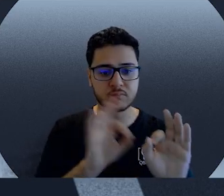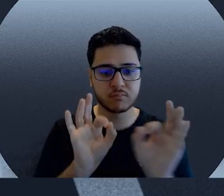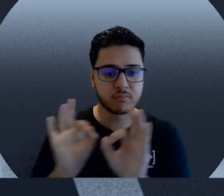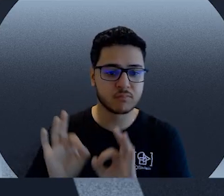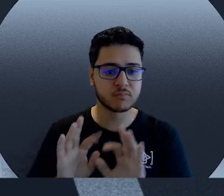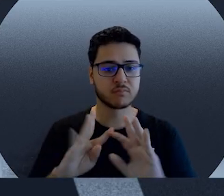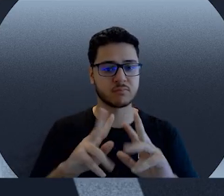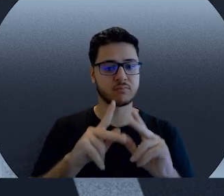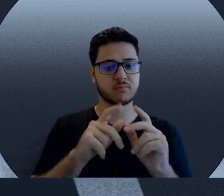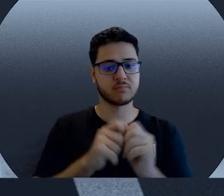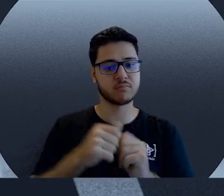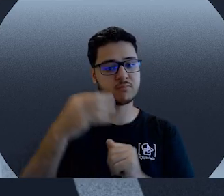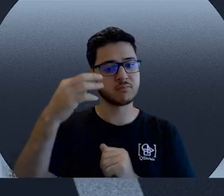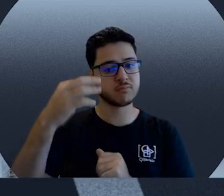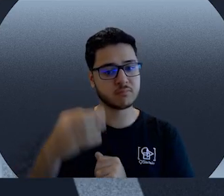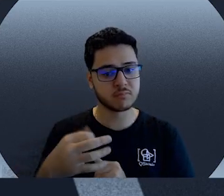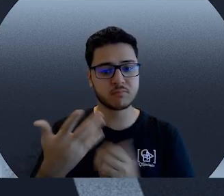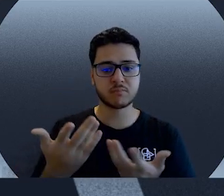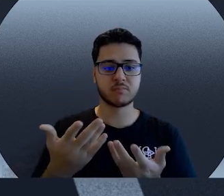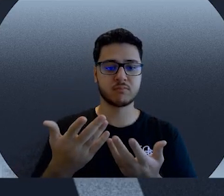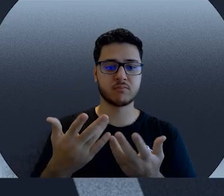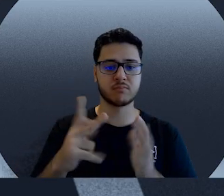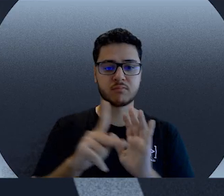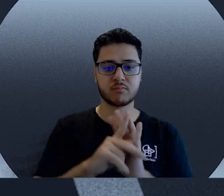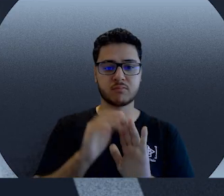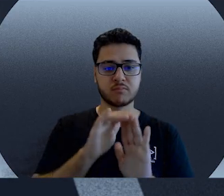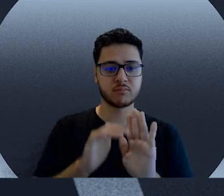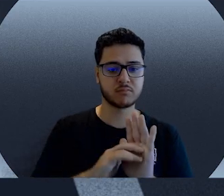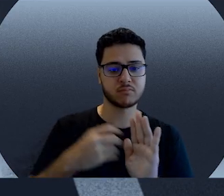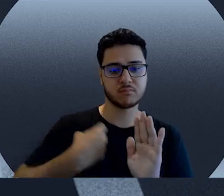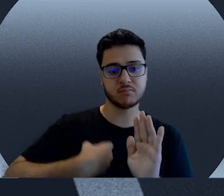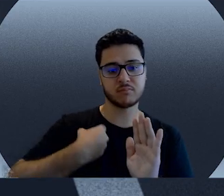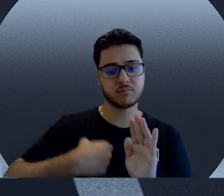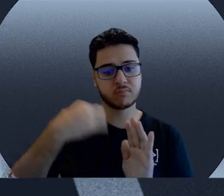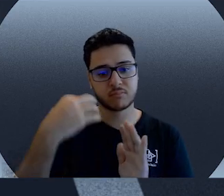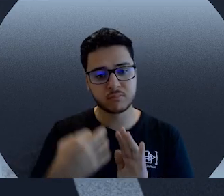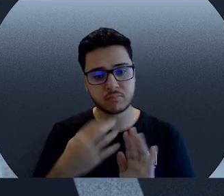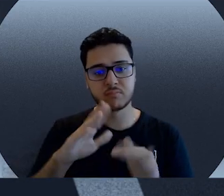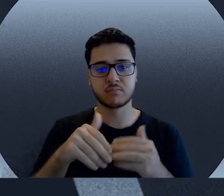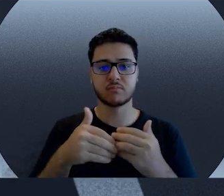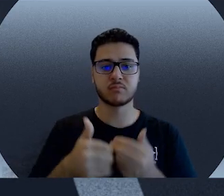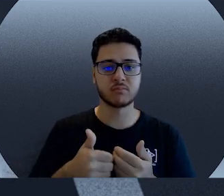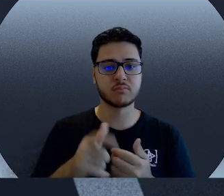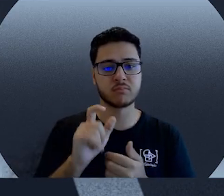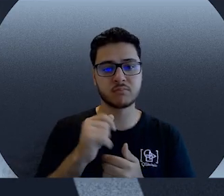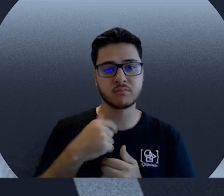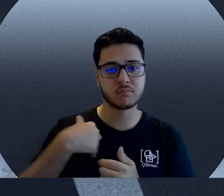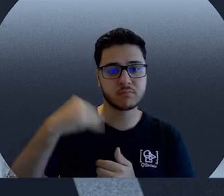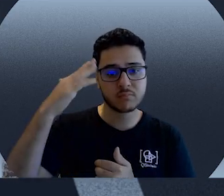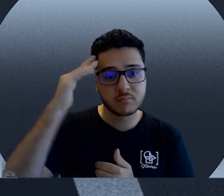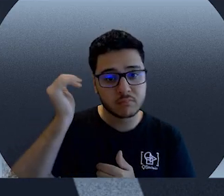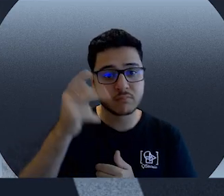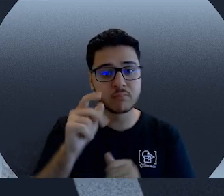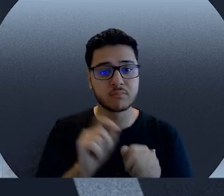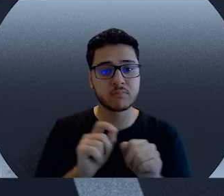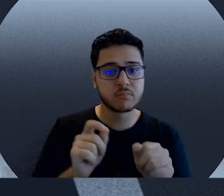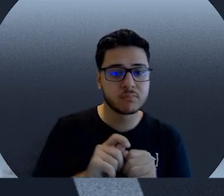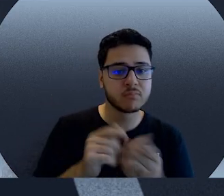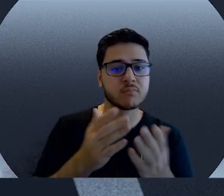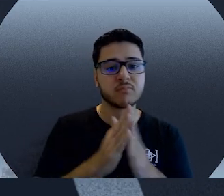eu penso, poxa, eu não sei fazer arte, eu não sei desenhar, eu não sei pintar, não sei fazer um